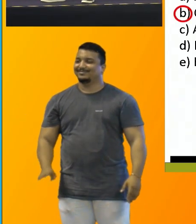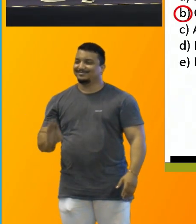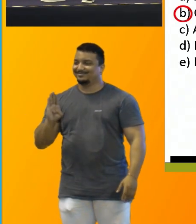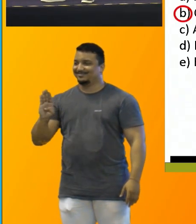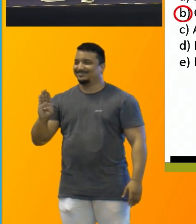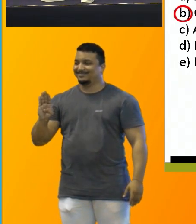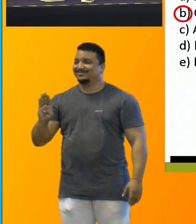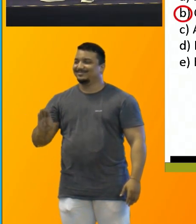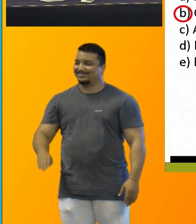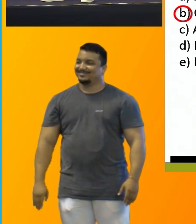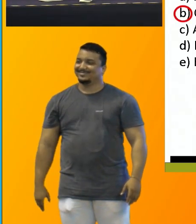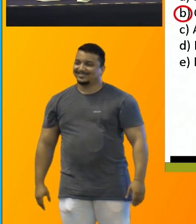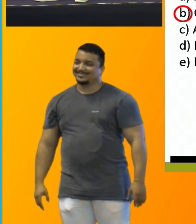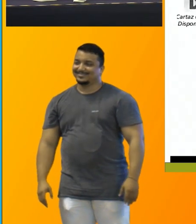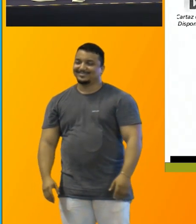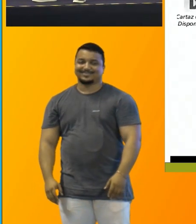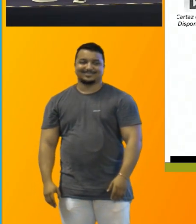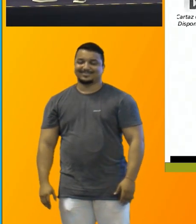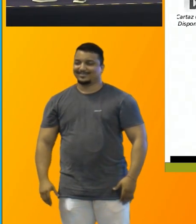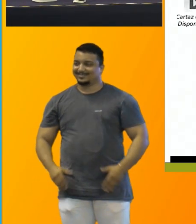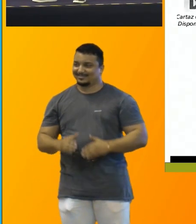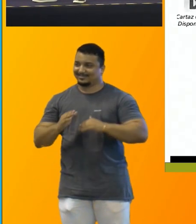Bola, B de bola, bom demais.